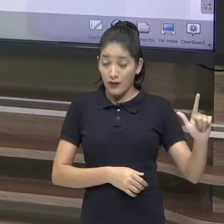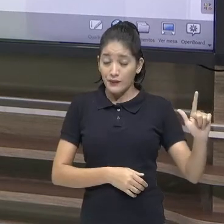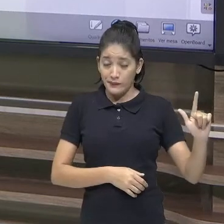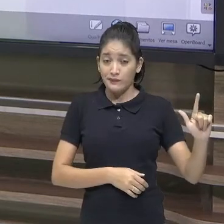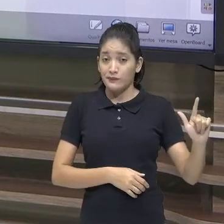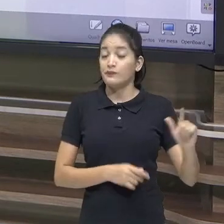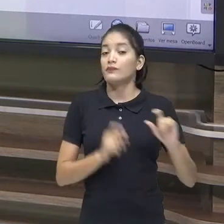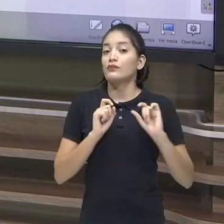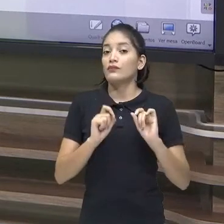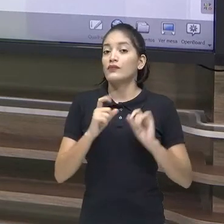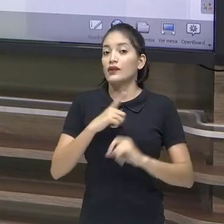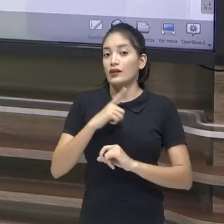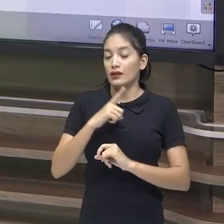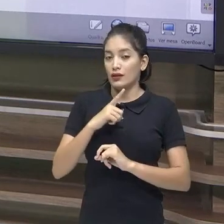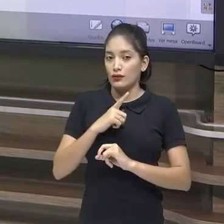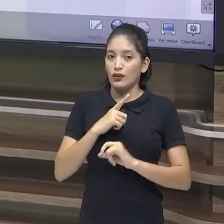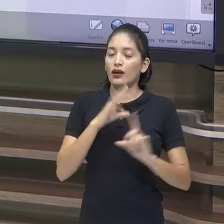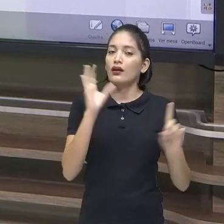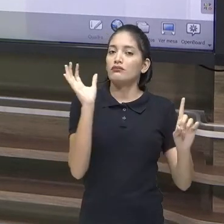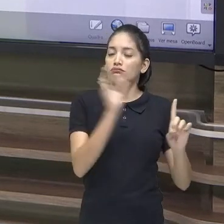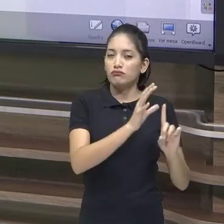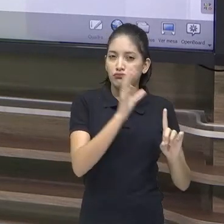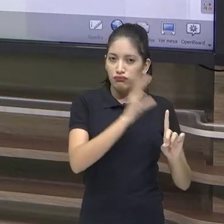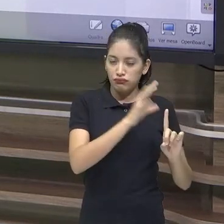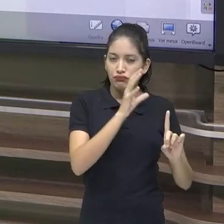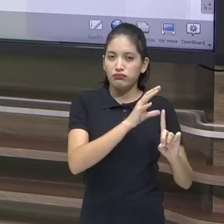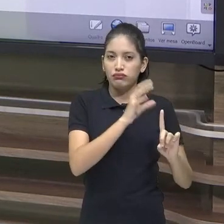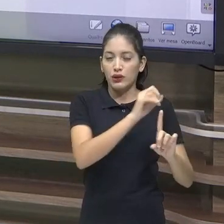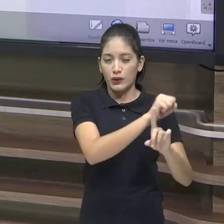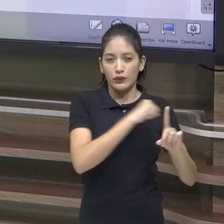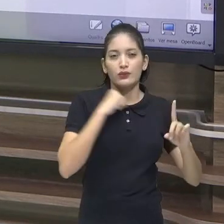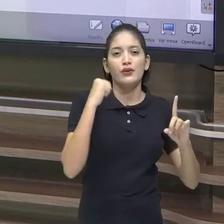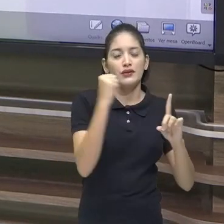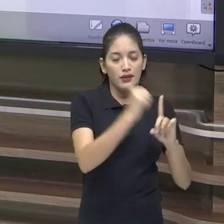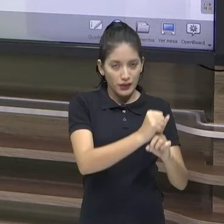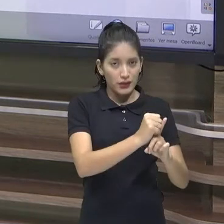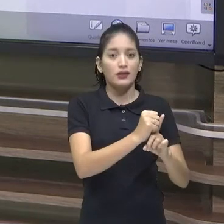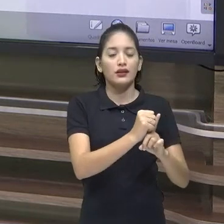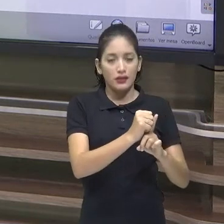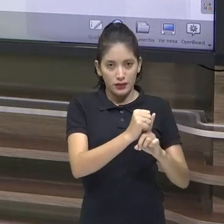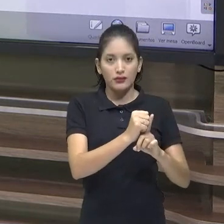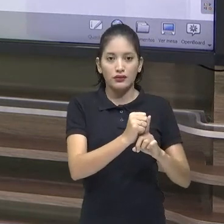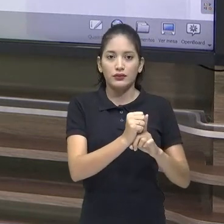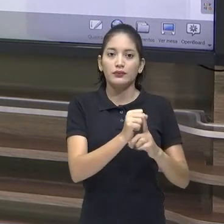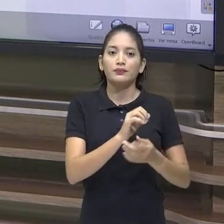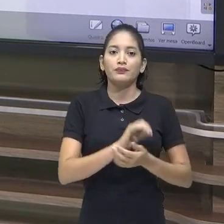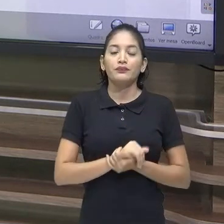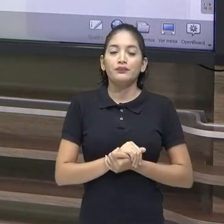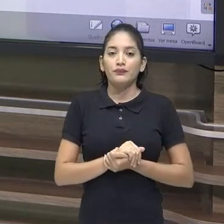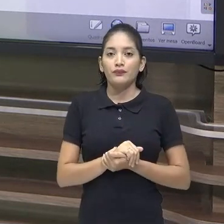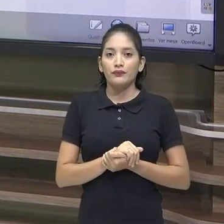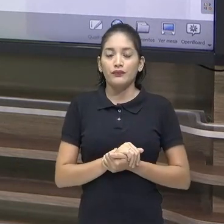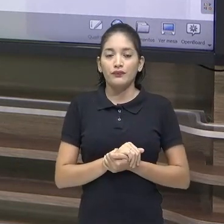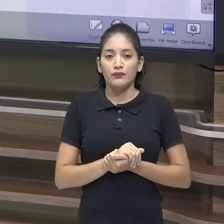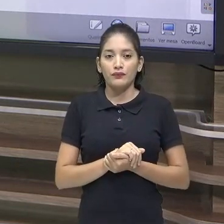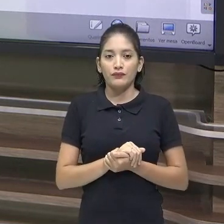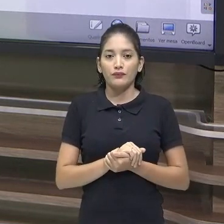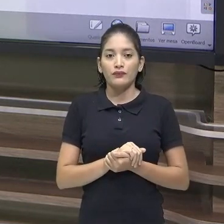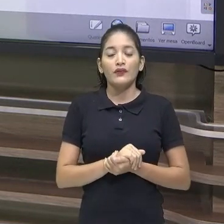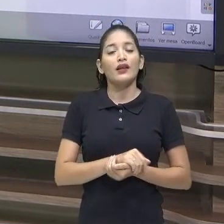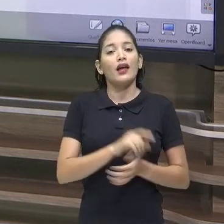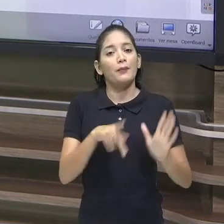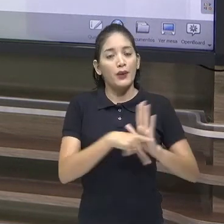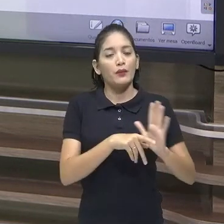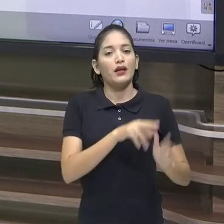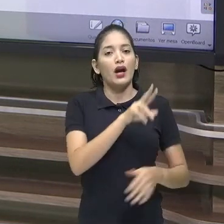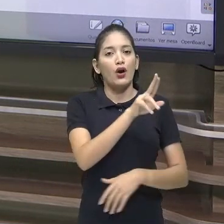tem aí já a forte influência, né, do socialismo, das repúblicas socialistas soviéticas, tá